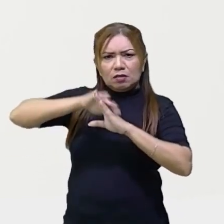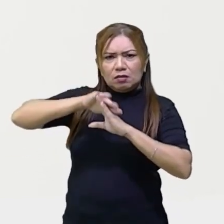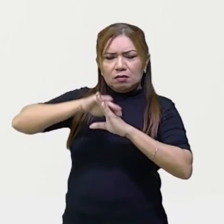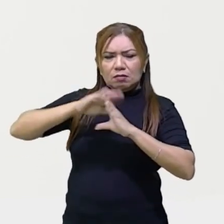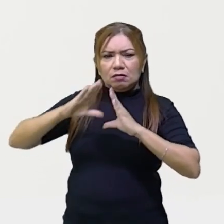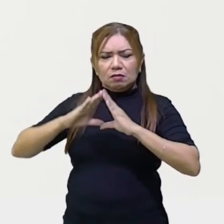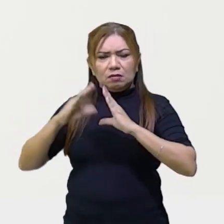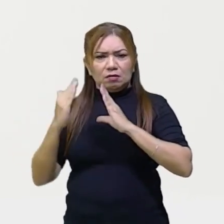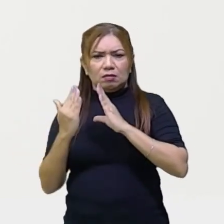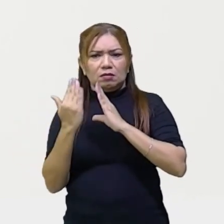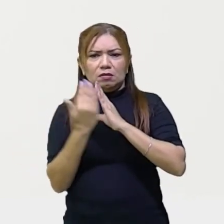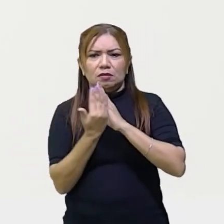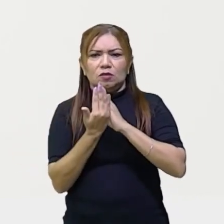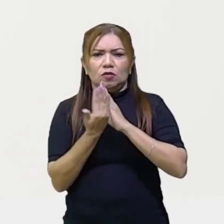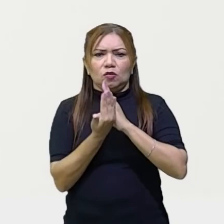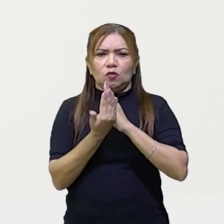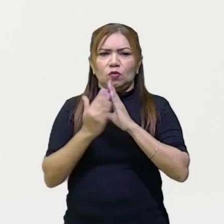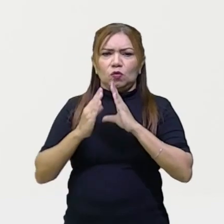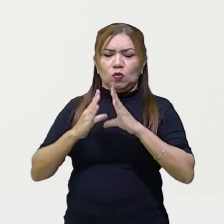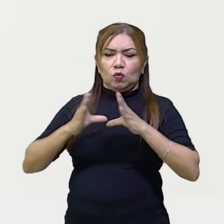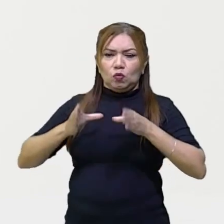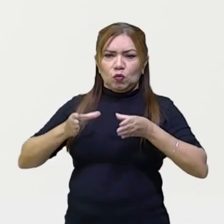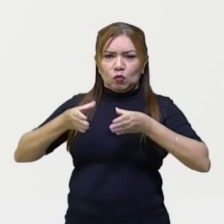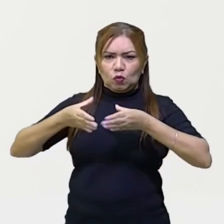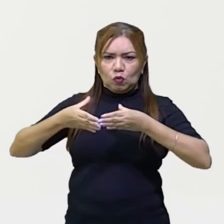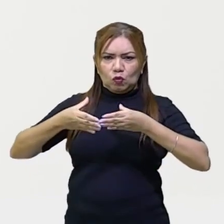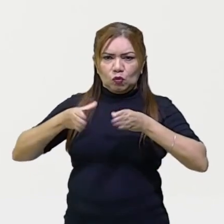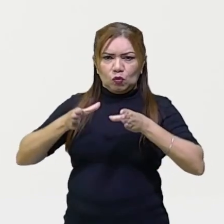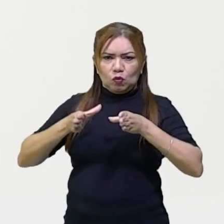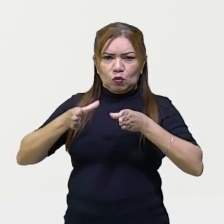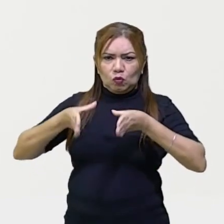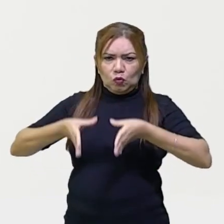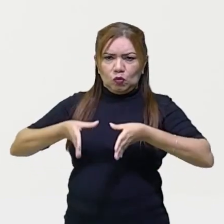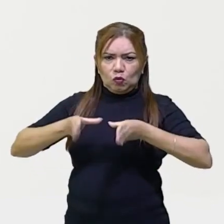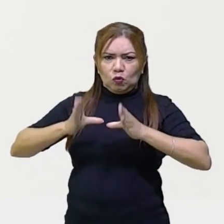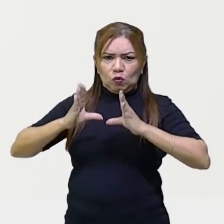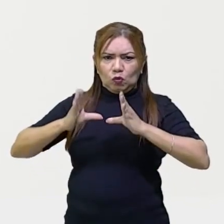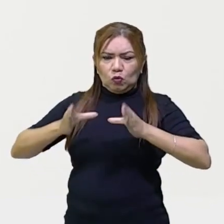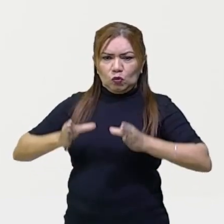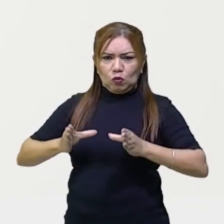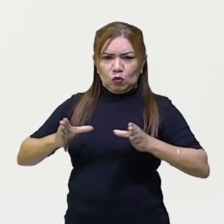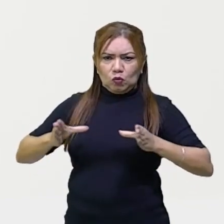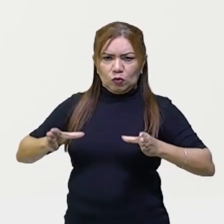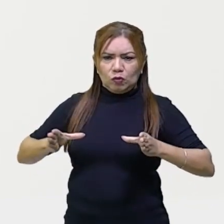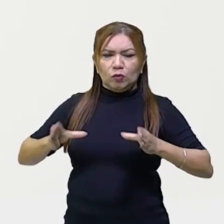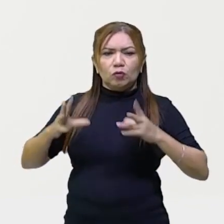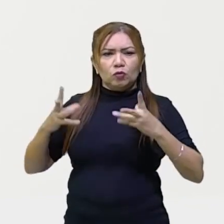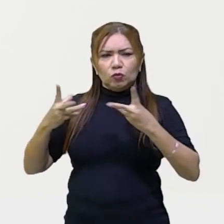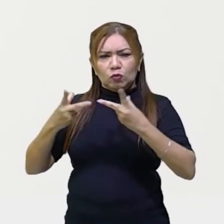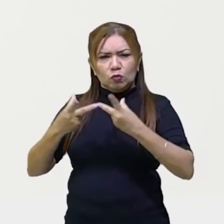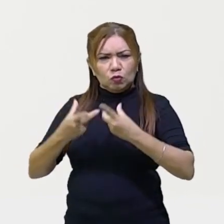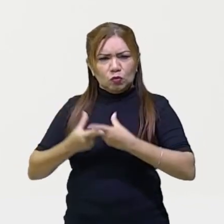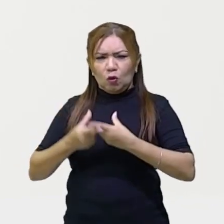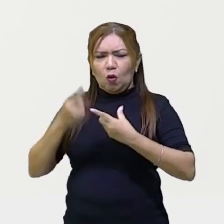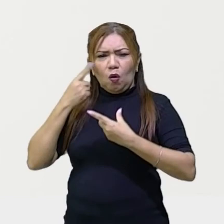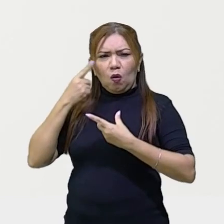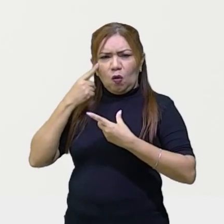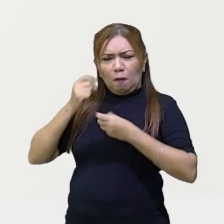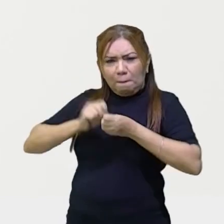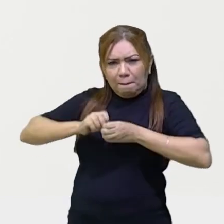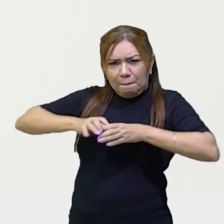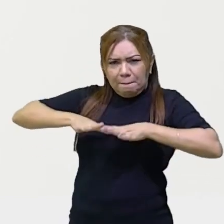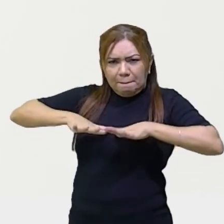pentagonal os prismas todos os prismas que nós vimos ok nós fizemos uma